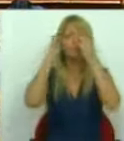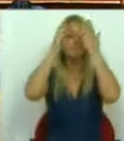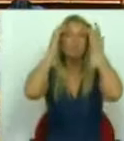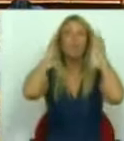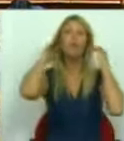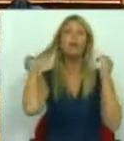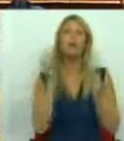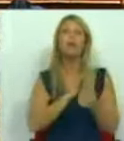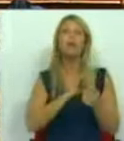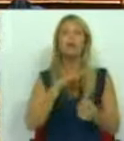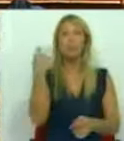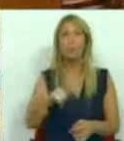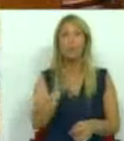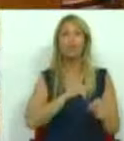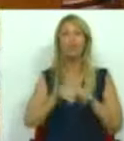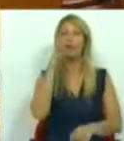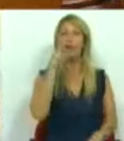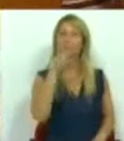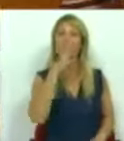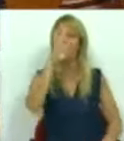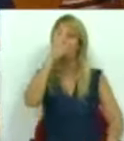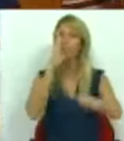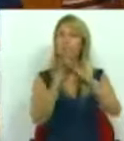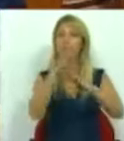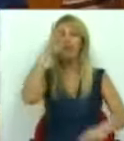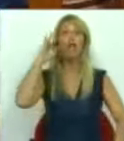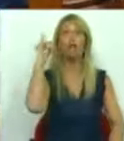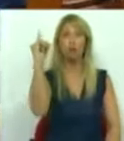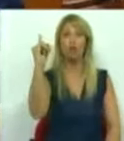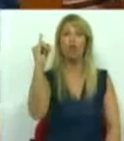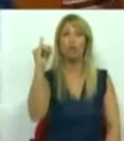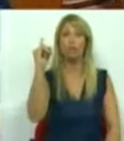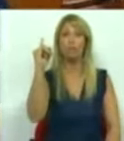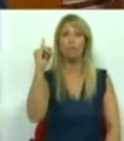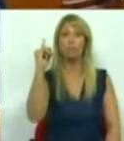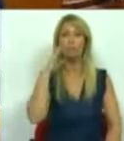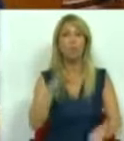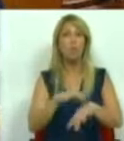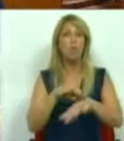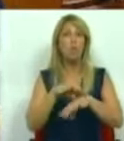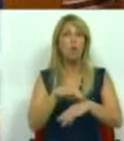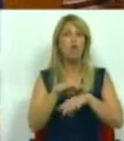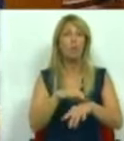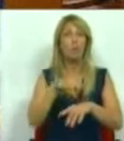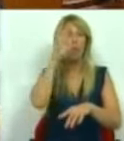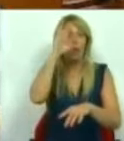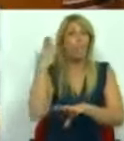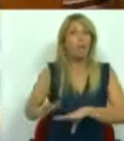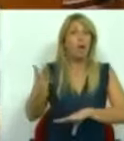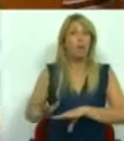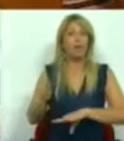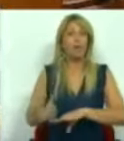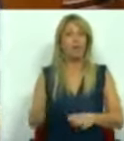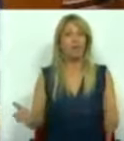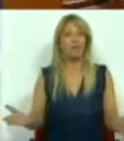Senhor Presidente, senhores deputados, obstinados nas suas ideologias, vítimas de fundamentalismos preconceituosos, foi